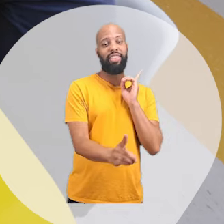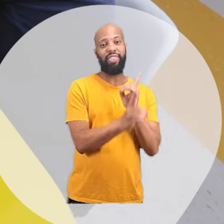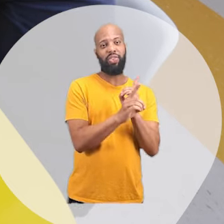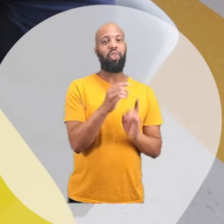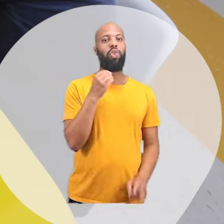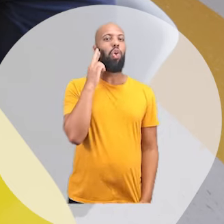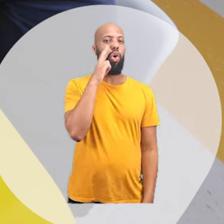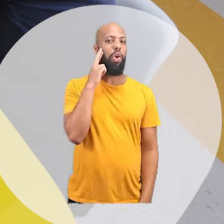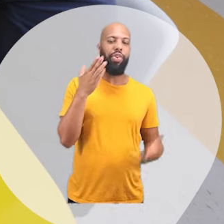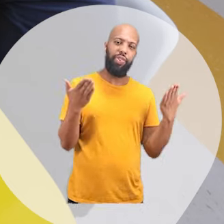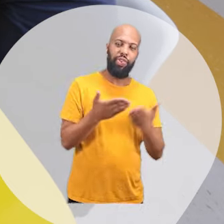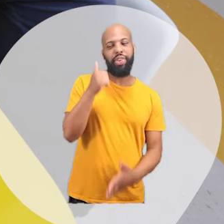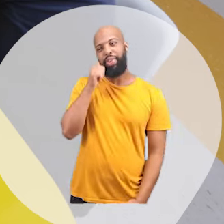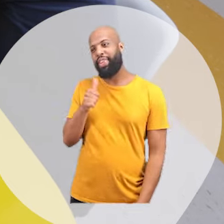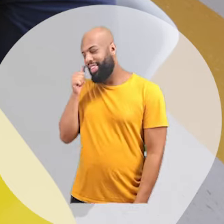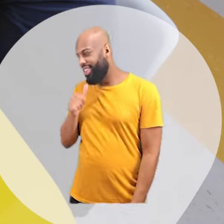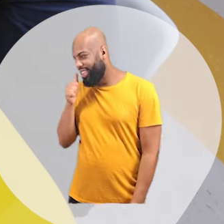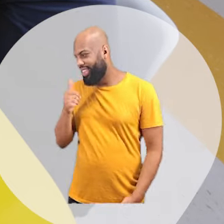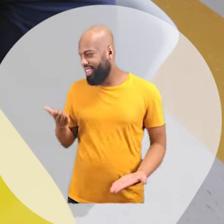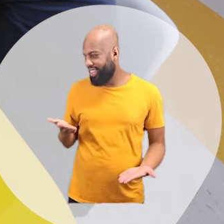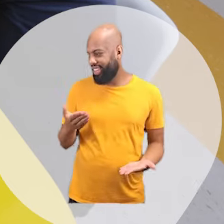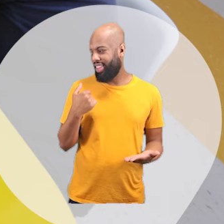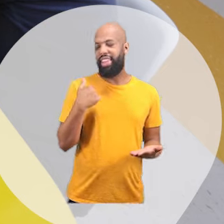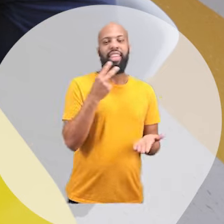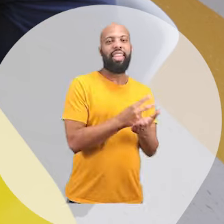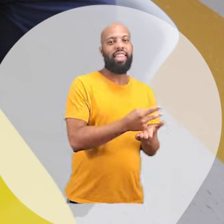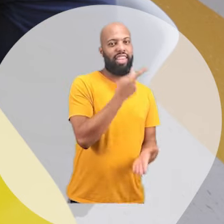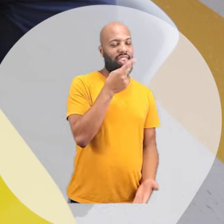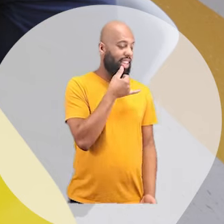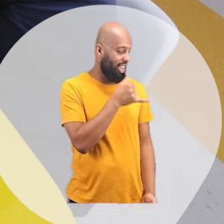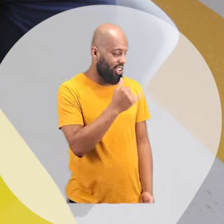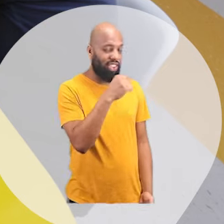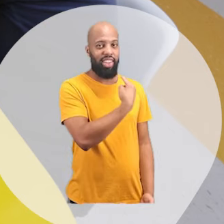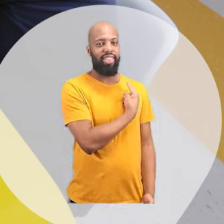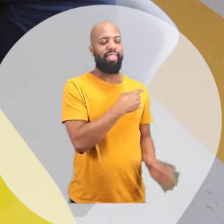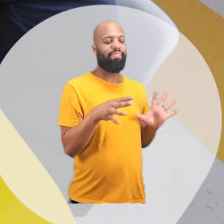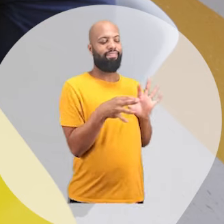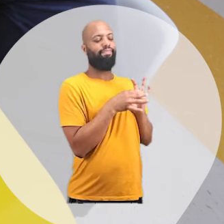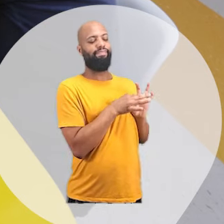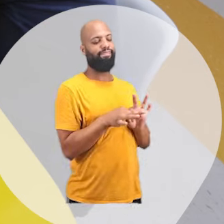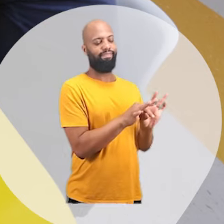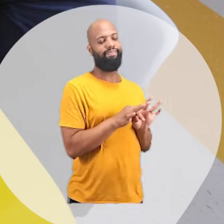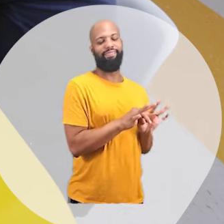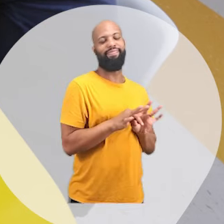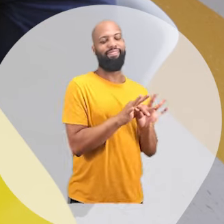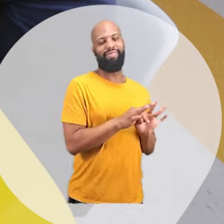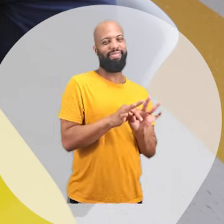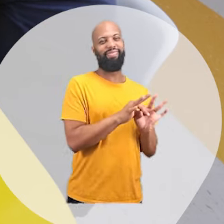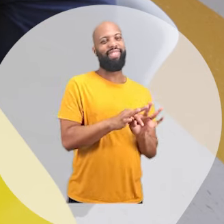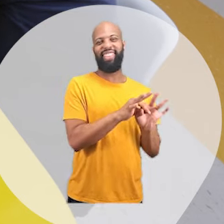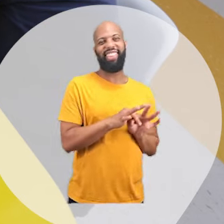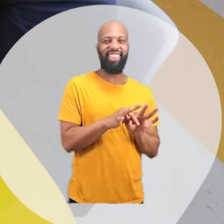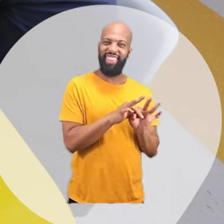encontro Rosa de hoje meninas Muito obrigada minha mãe sempre fala que é energia a gente tem mais sintonia